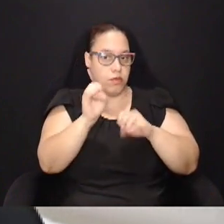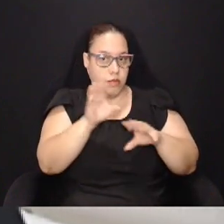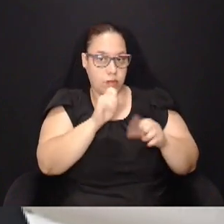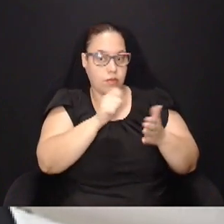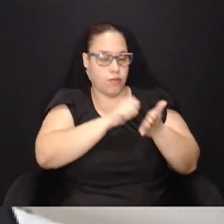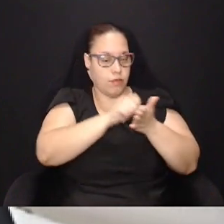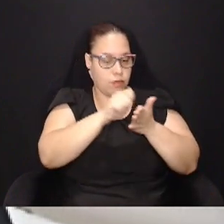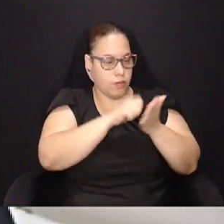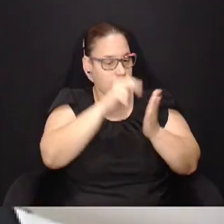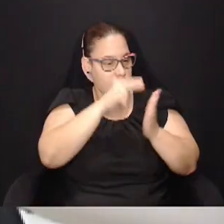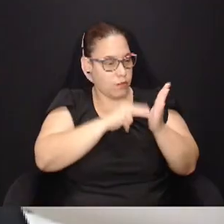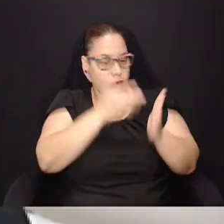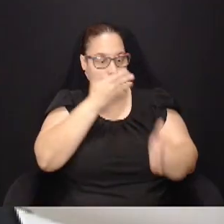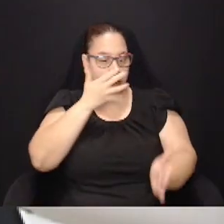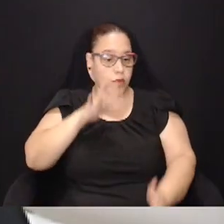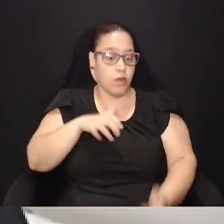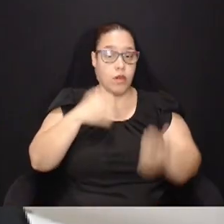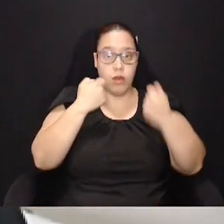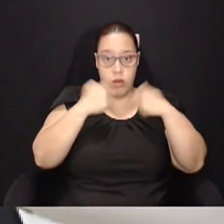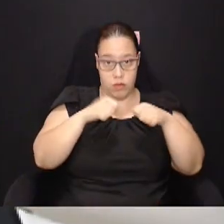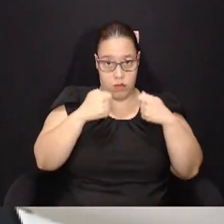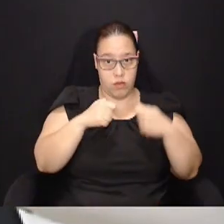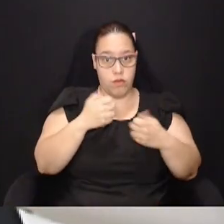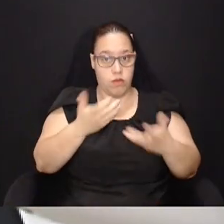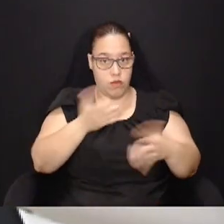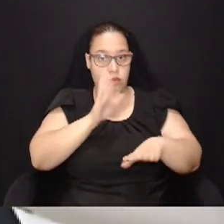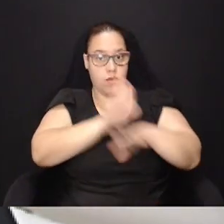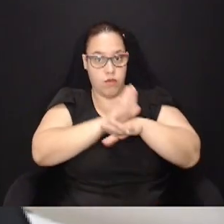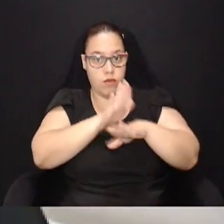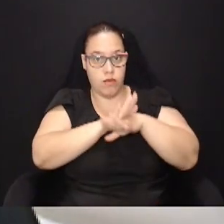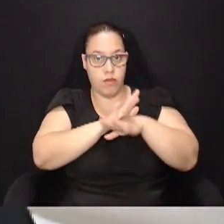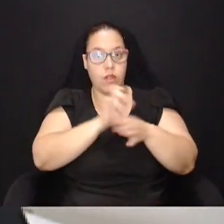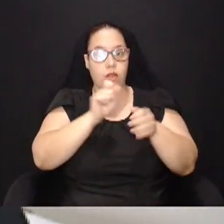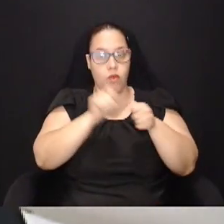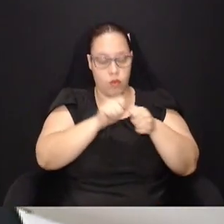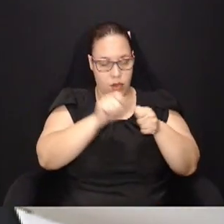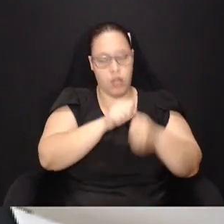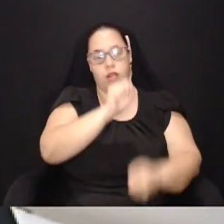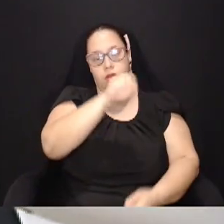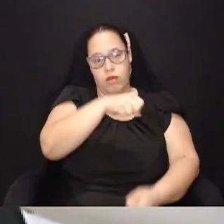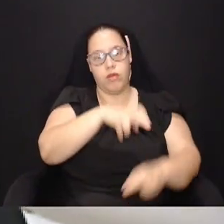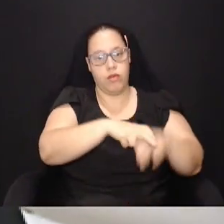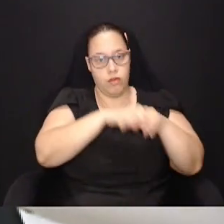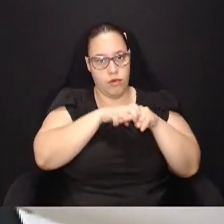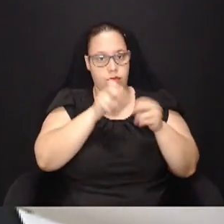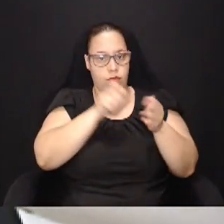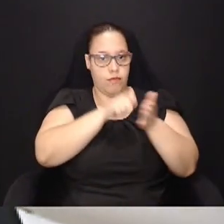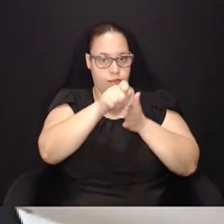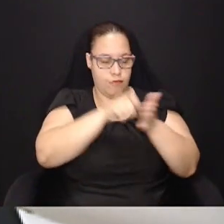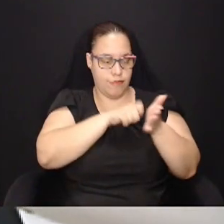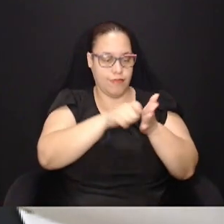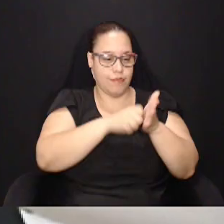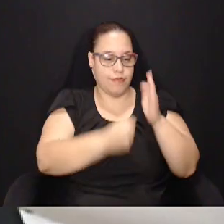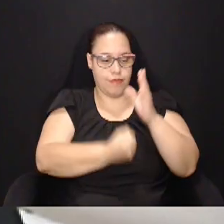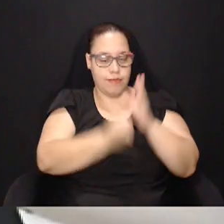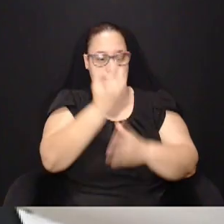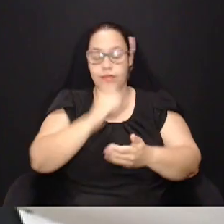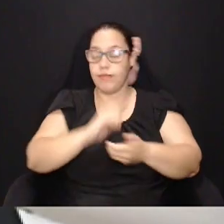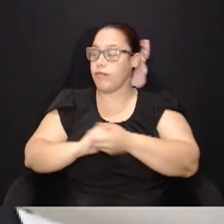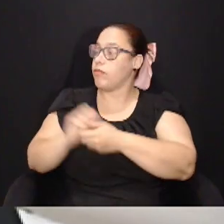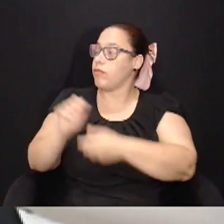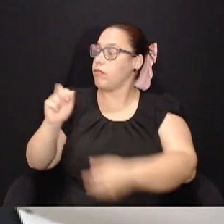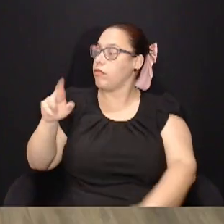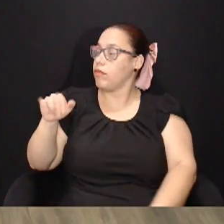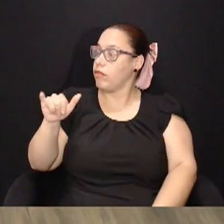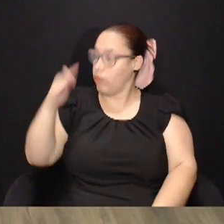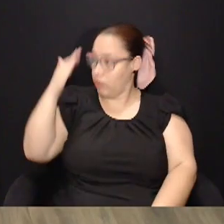aquelas crianças precisavam de ajuda, eu falei, não, quer saber, eu vou fazer. É por isso que eu resolvi lançar o livro. Ari, você sabe que na